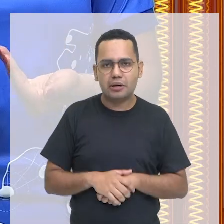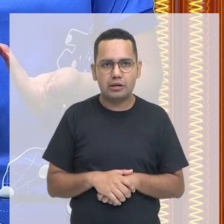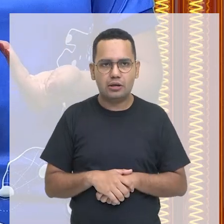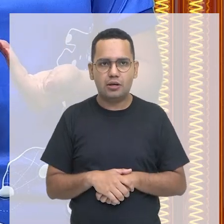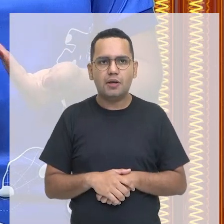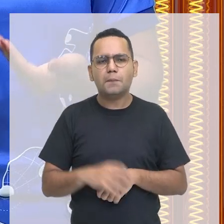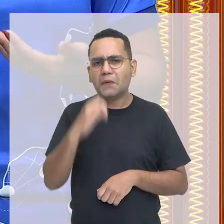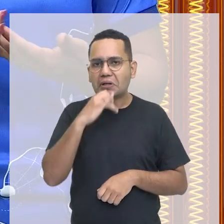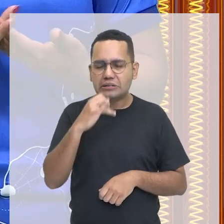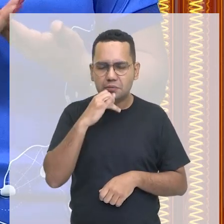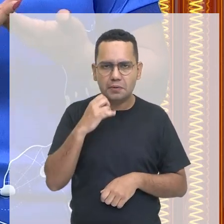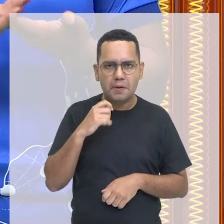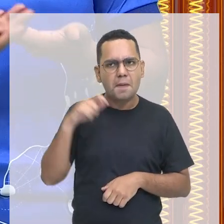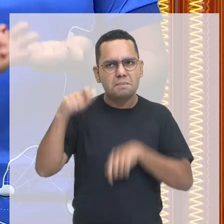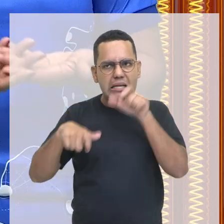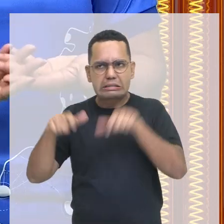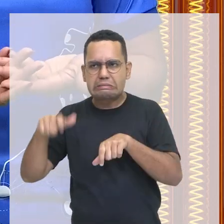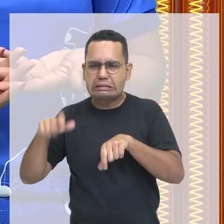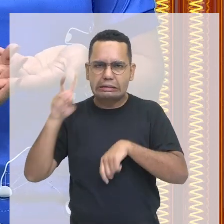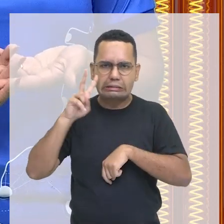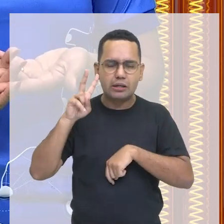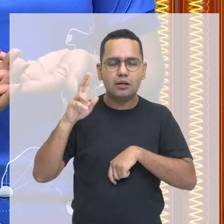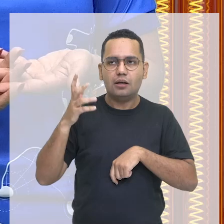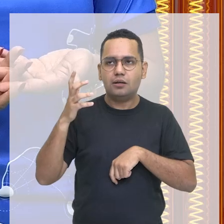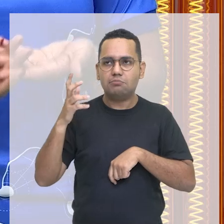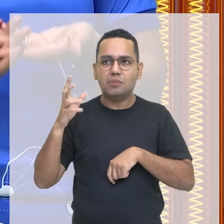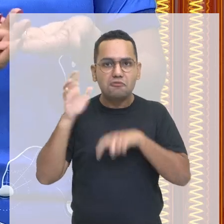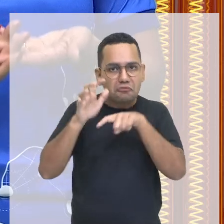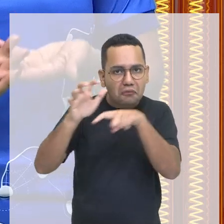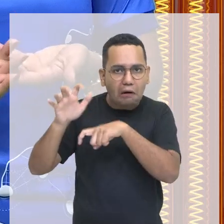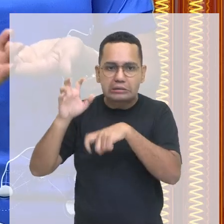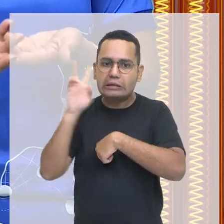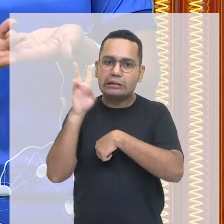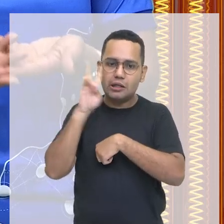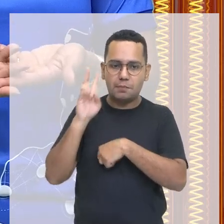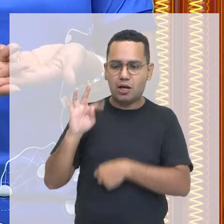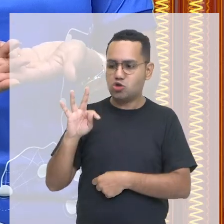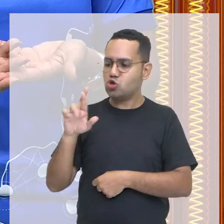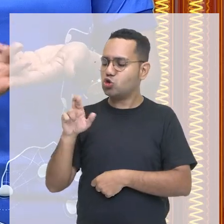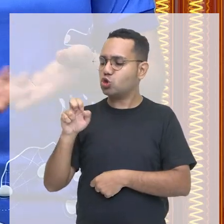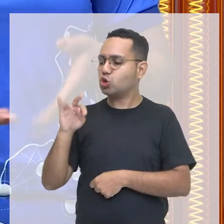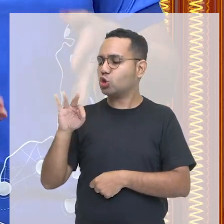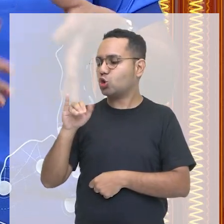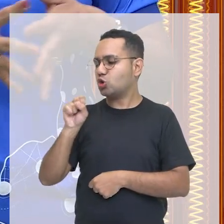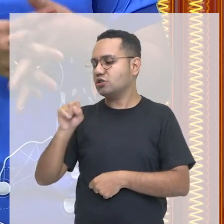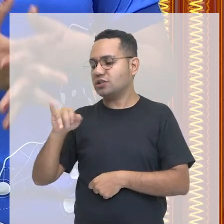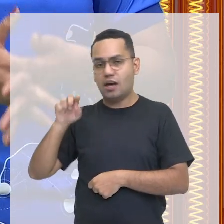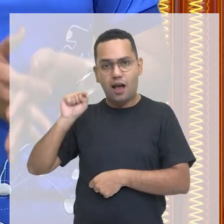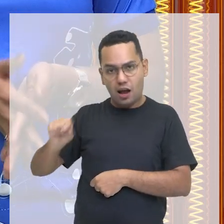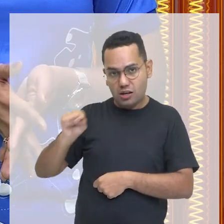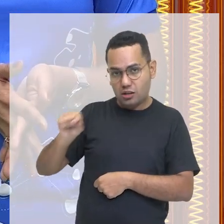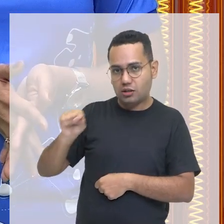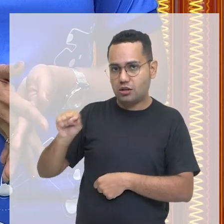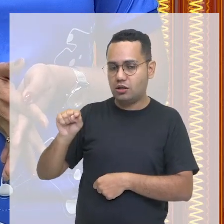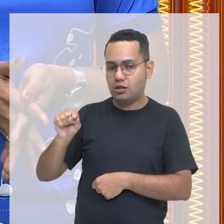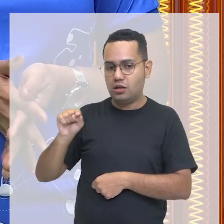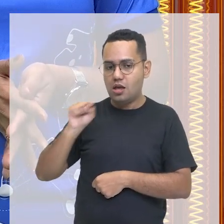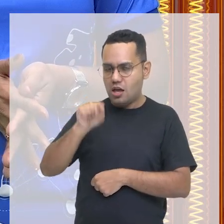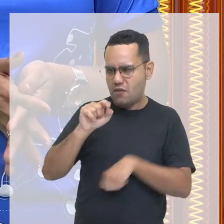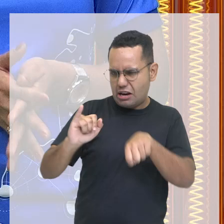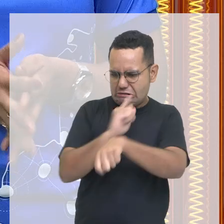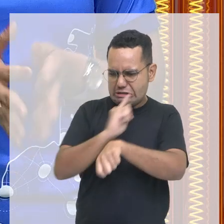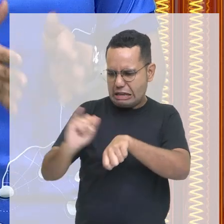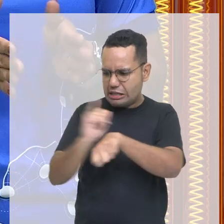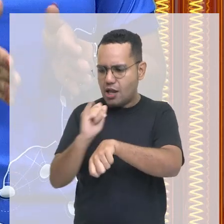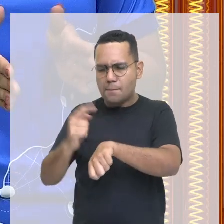União Soviética, justamente para legitimar a sua figura como político absoluto. Vai dominar a